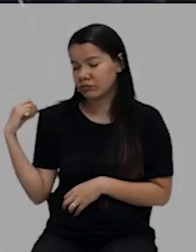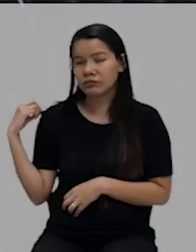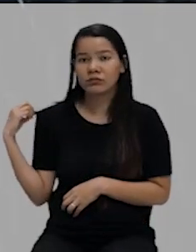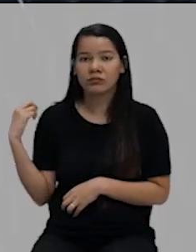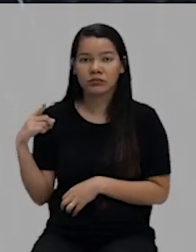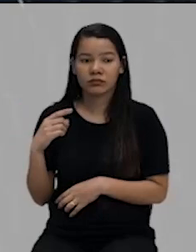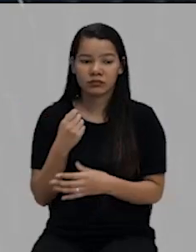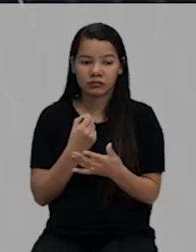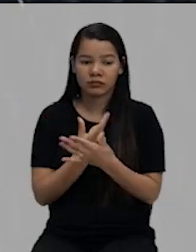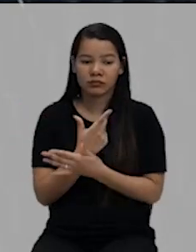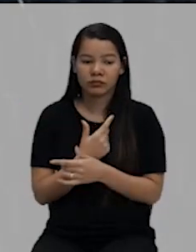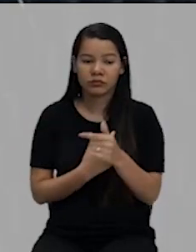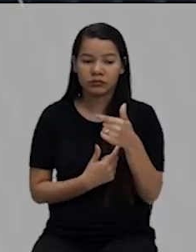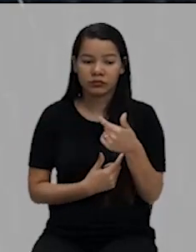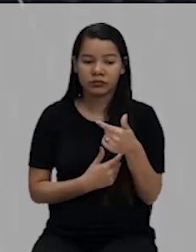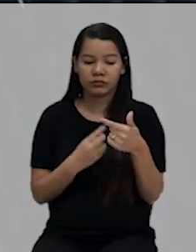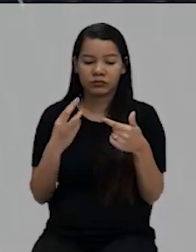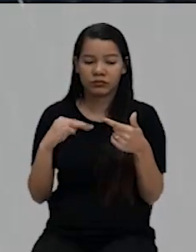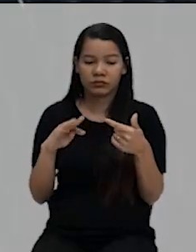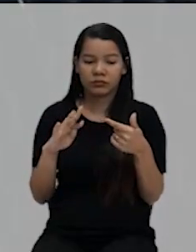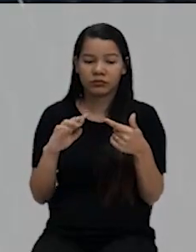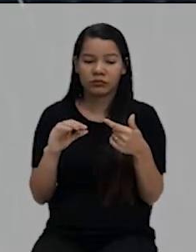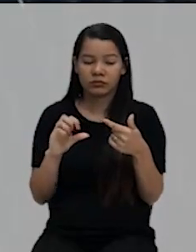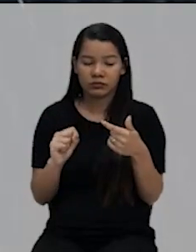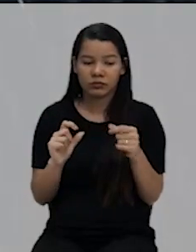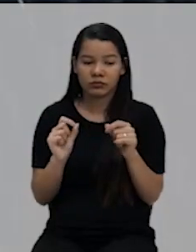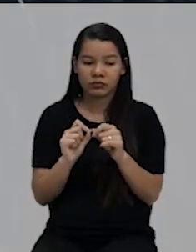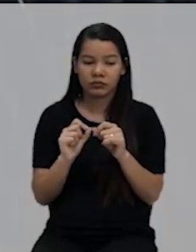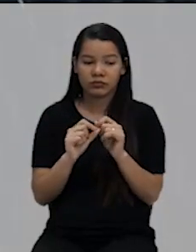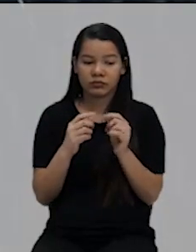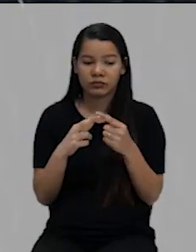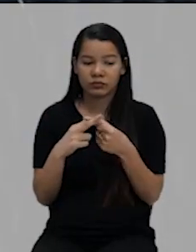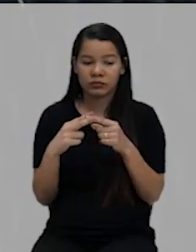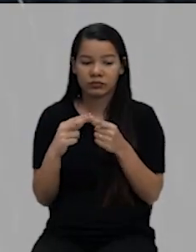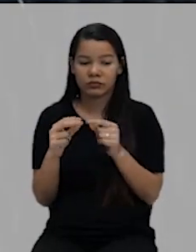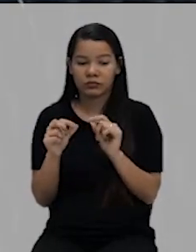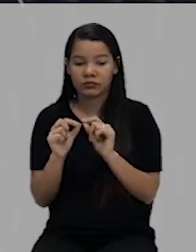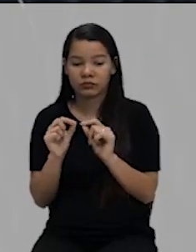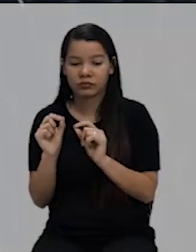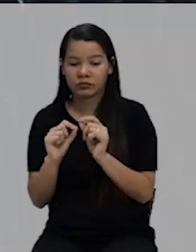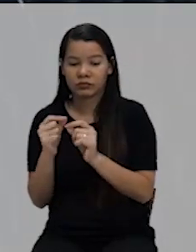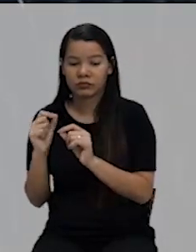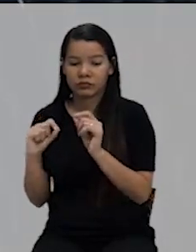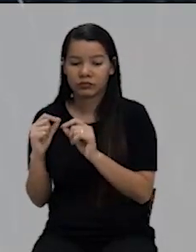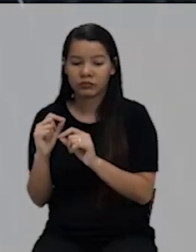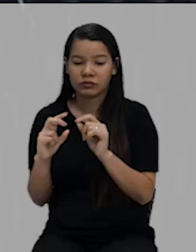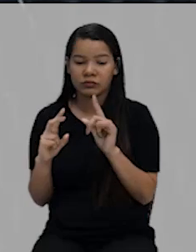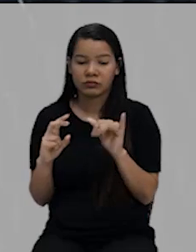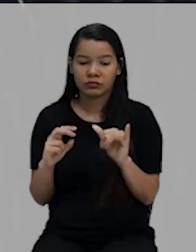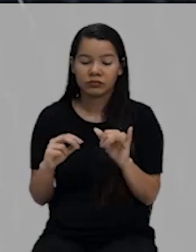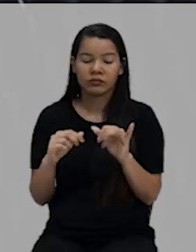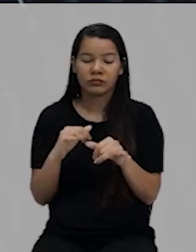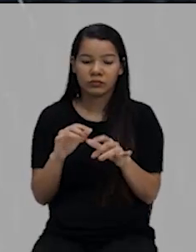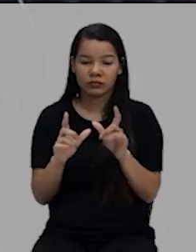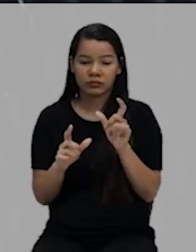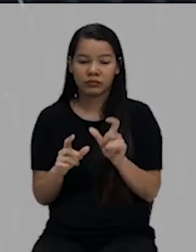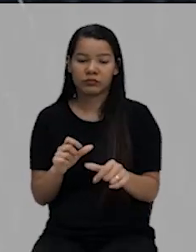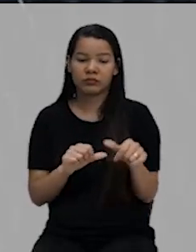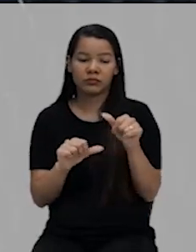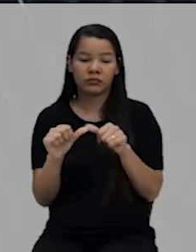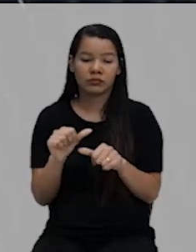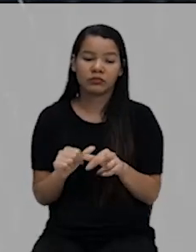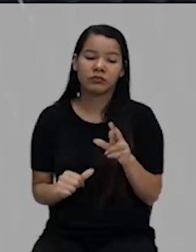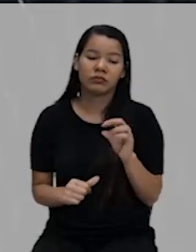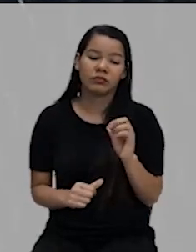e aí você vai fazer o corte, vai fazer a costura e vai chegar a roupa. Mas continua sendo aquele tecido,